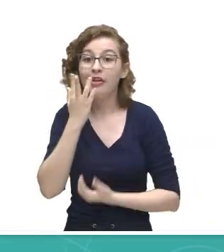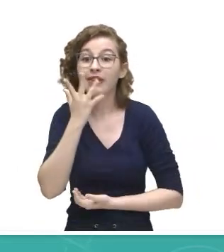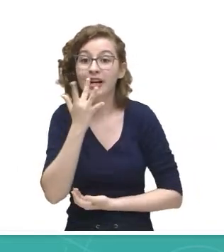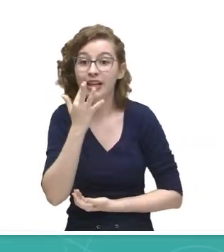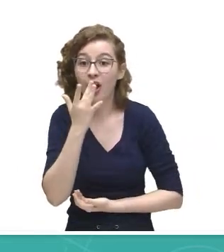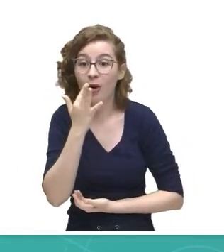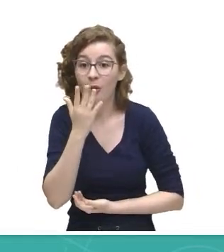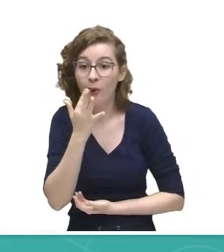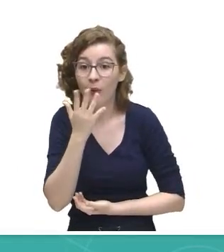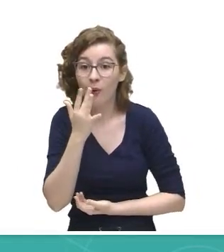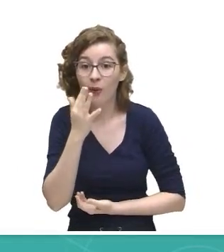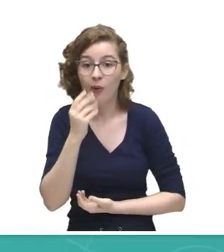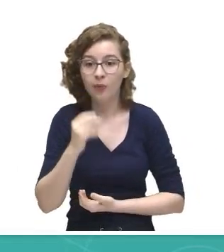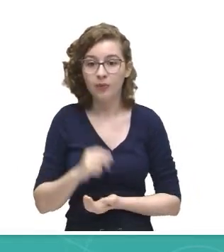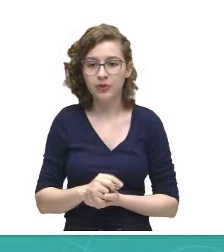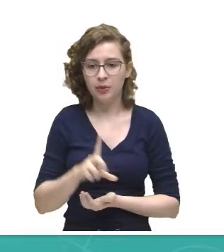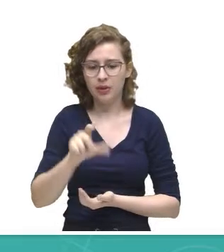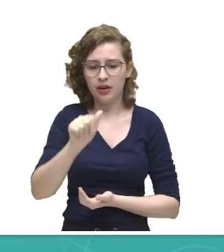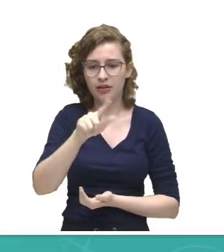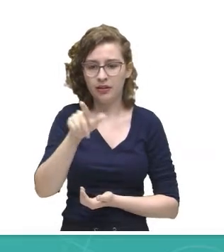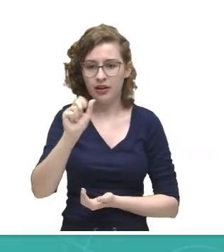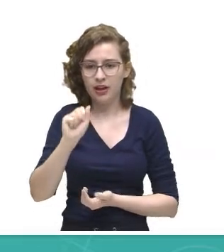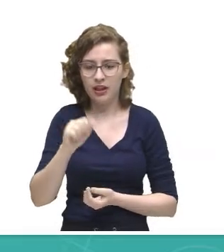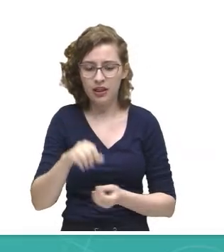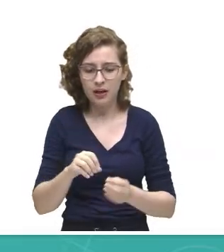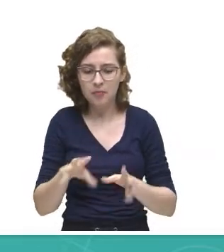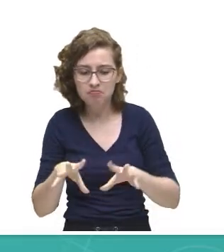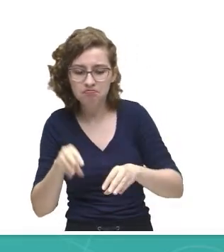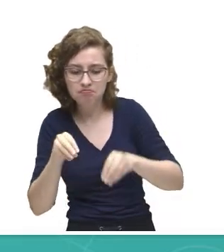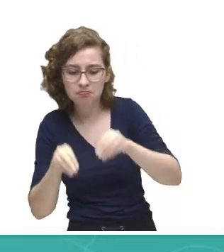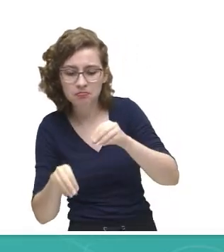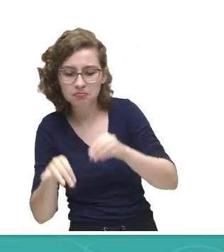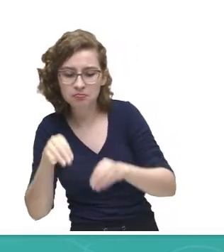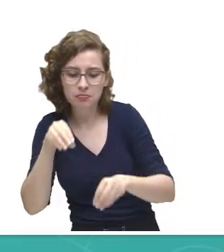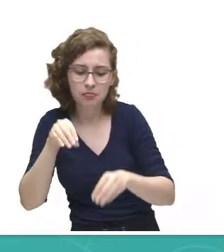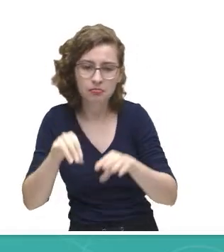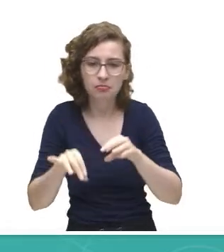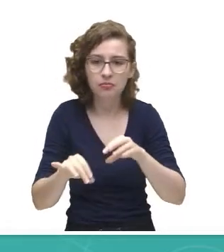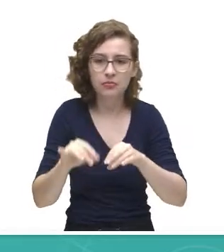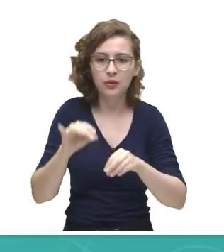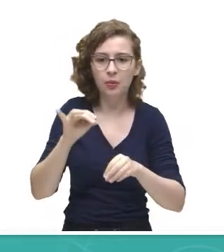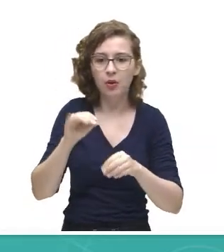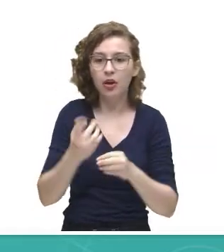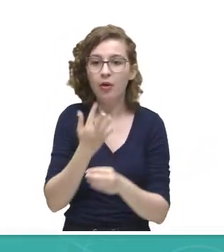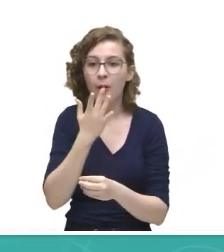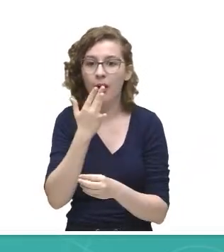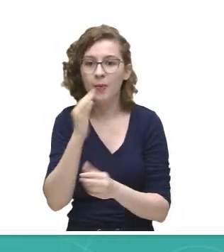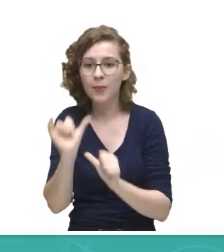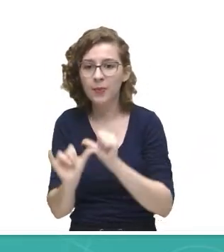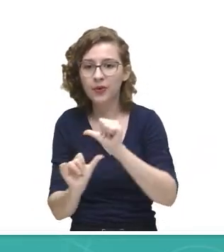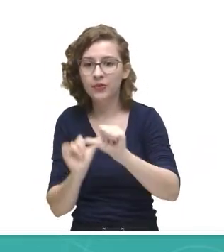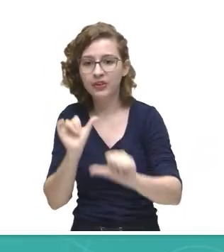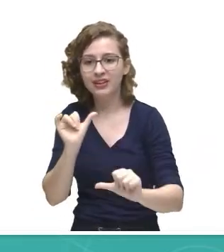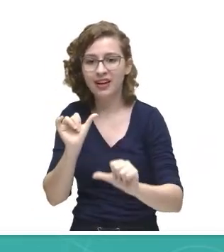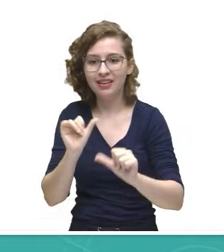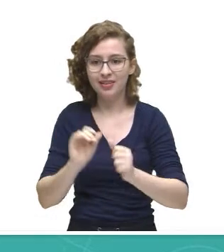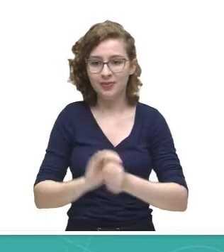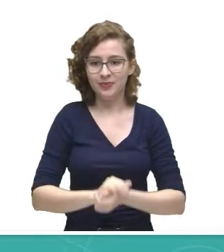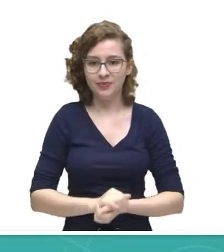tecidos. Ele pegava a lã, estava ali tingindo, né, fazendo com que essa lã fosse ali,